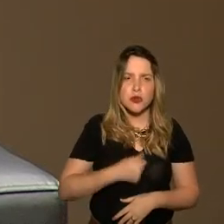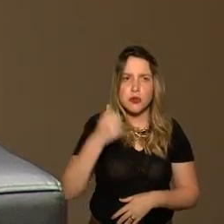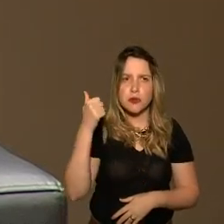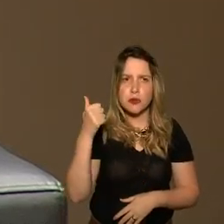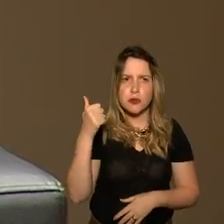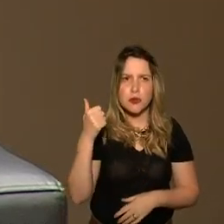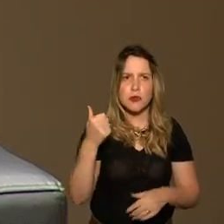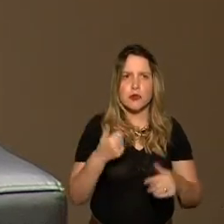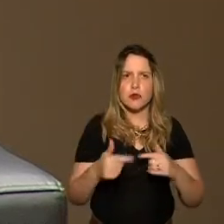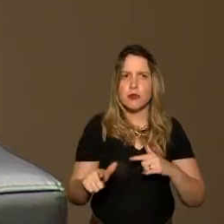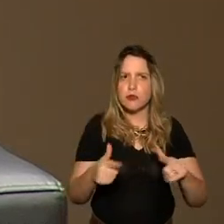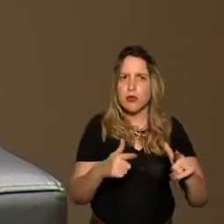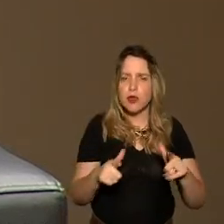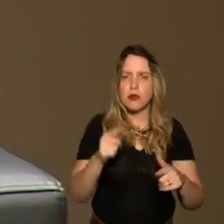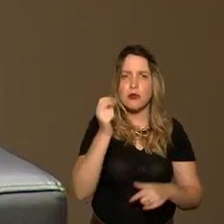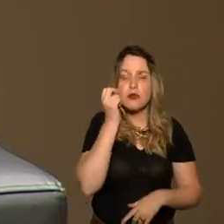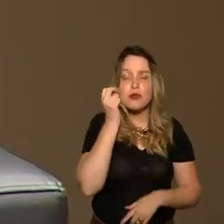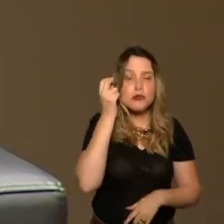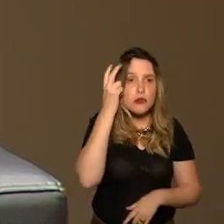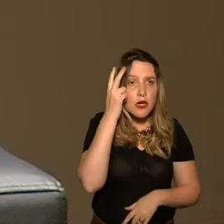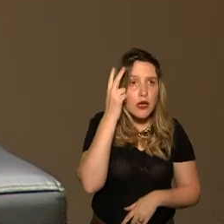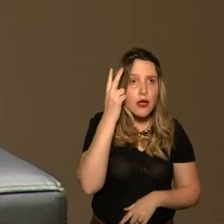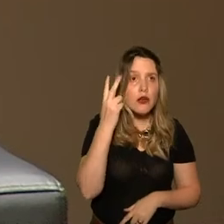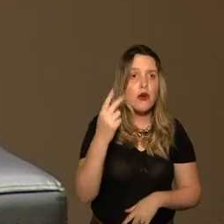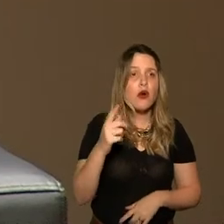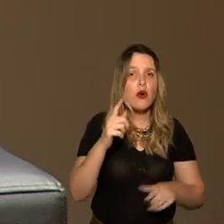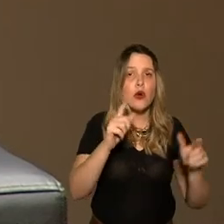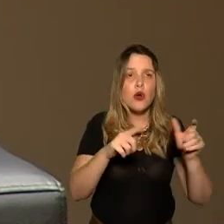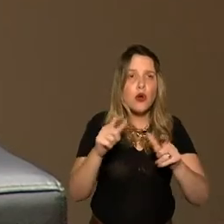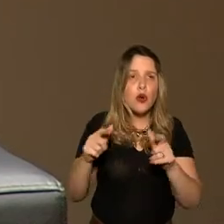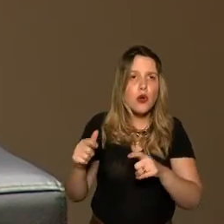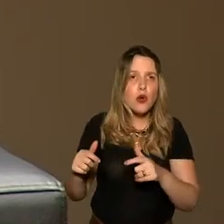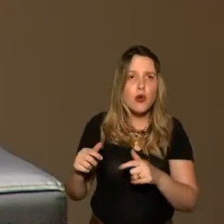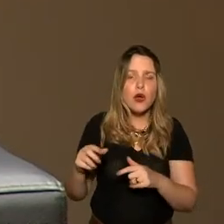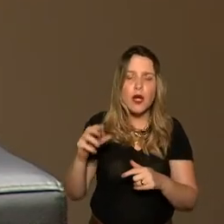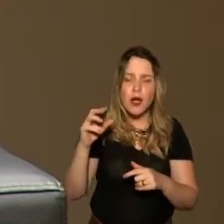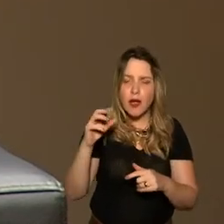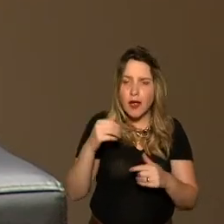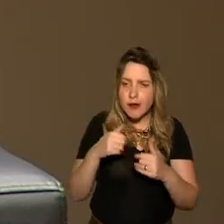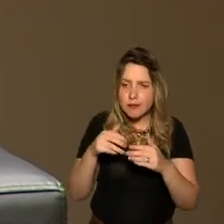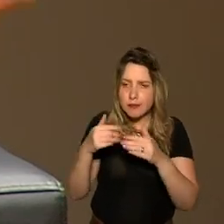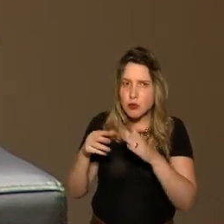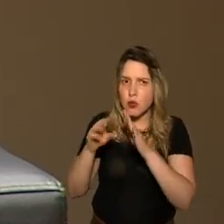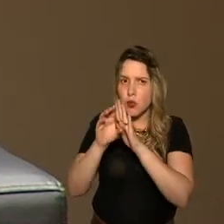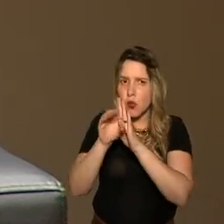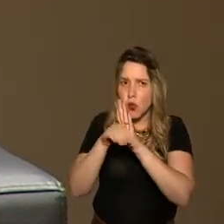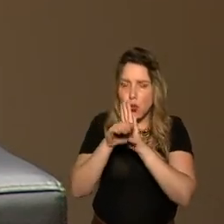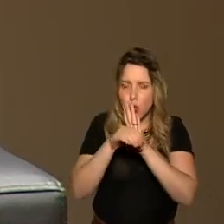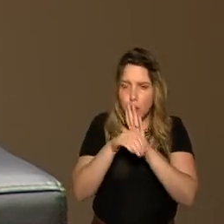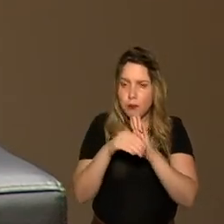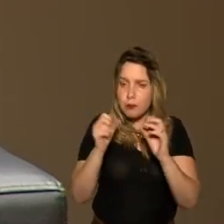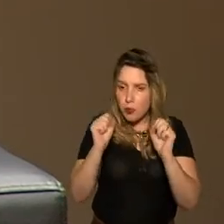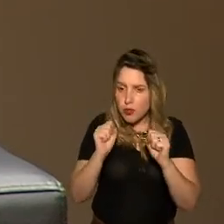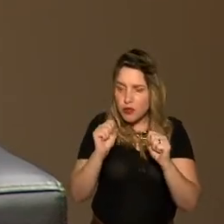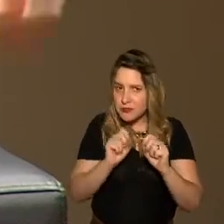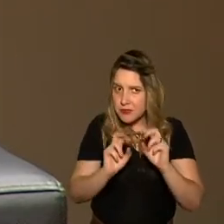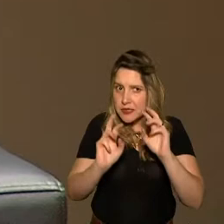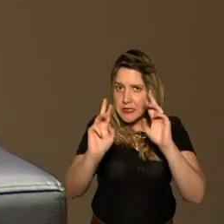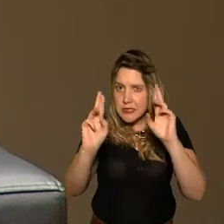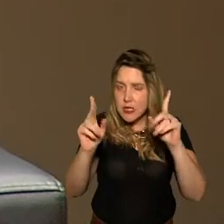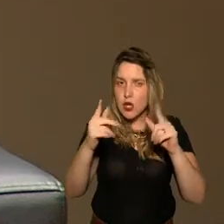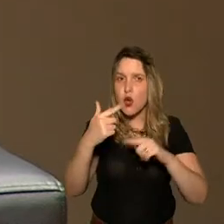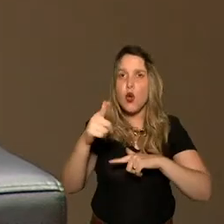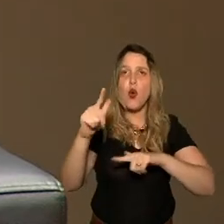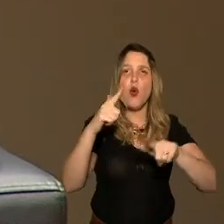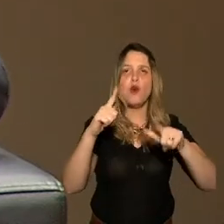alunos a uma instituição cultural onde aqueles conteúdos eles possam ser ampliados e vistos de